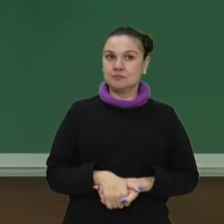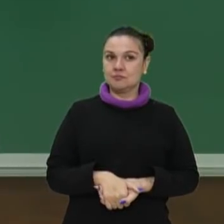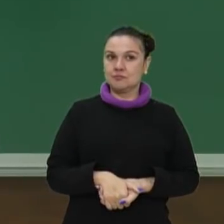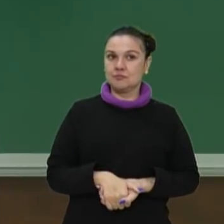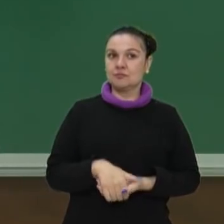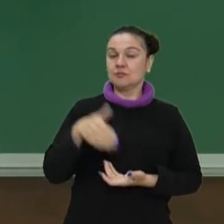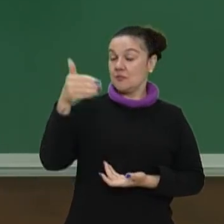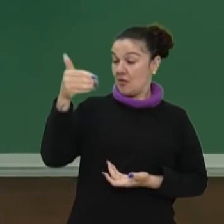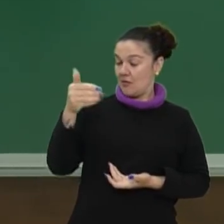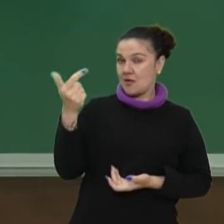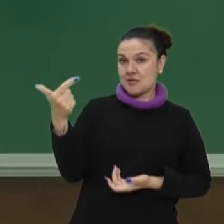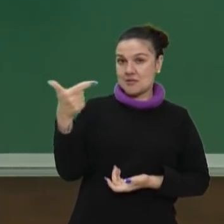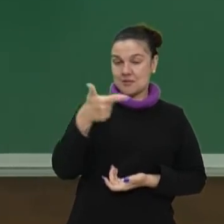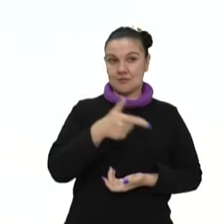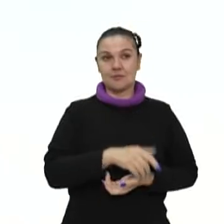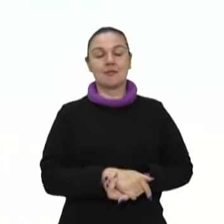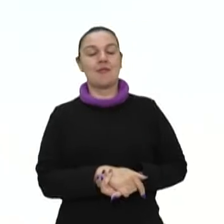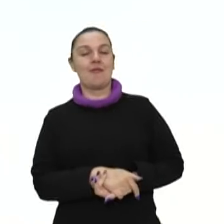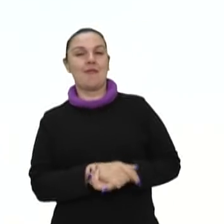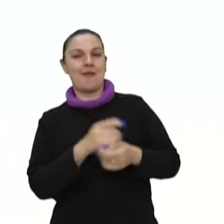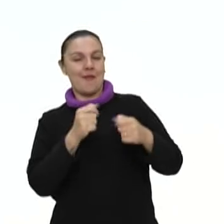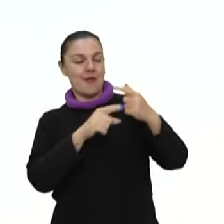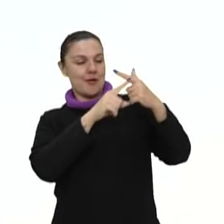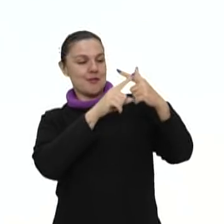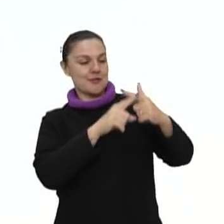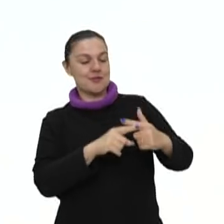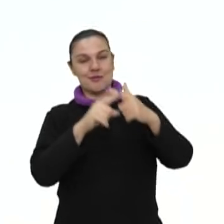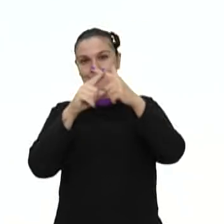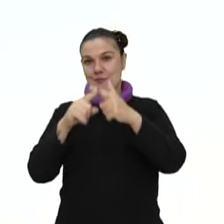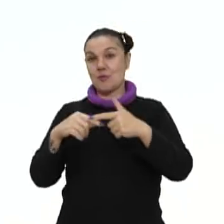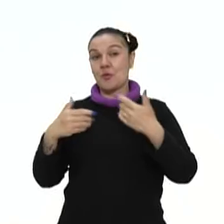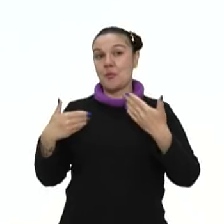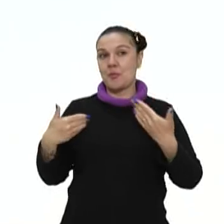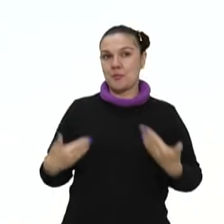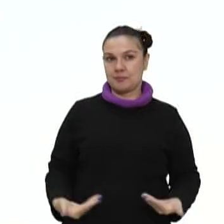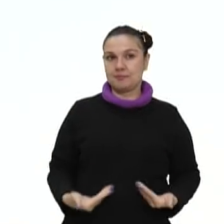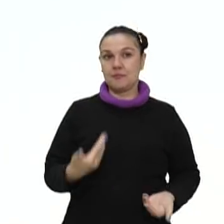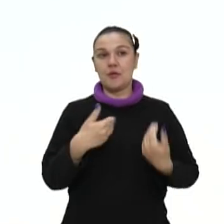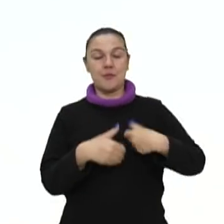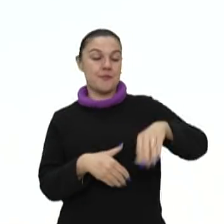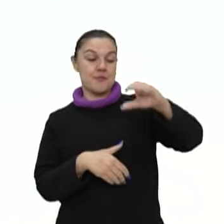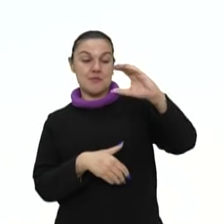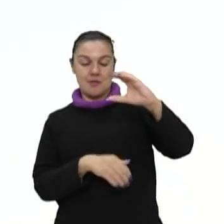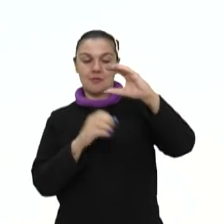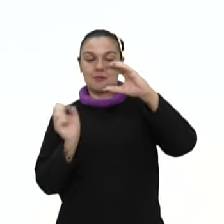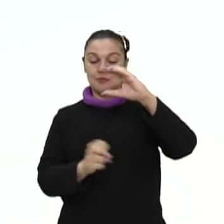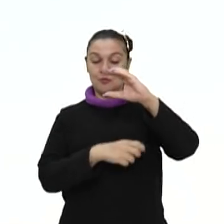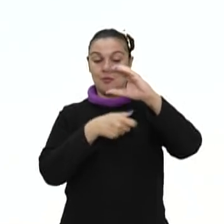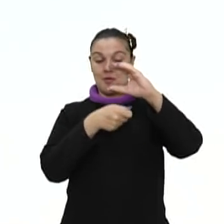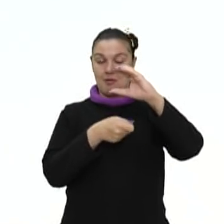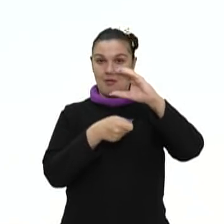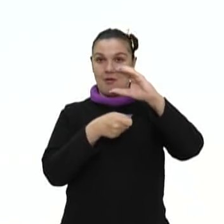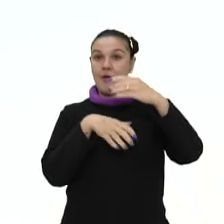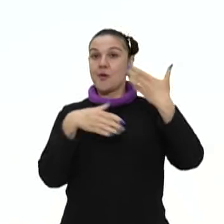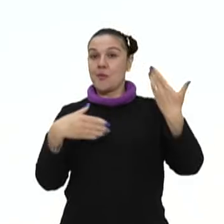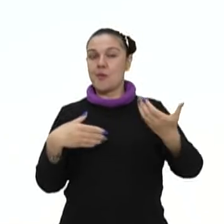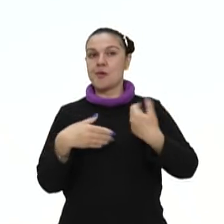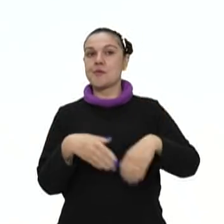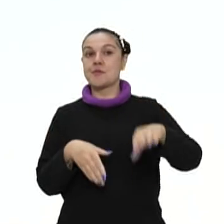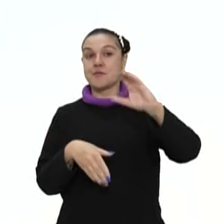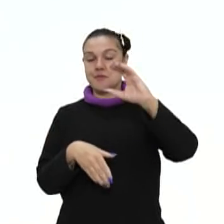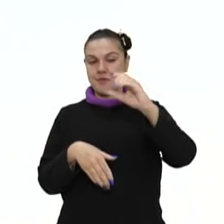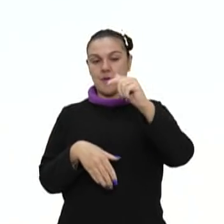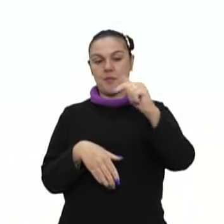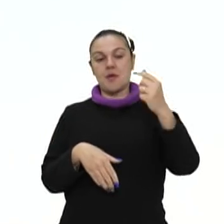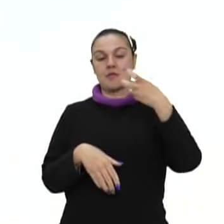x1 vezes x2, né? A multiplicação das duas raízes é fazer C sobre A, né? C sobre A, o C vale menos 5,